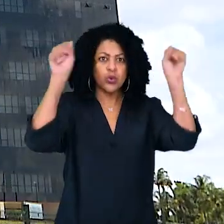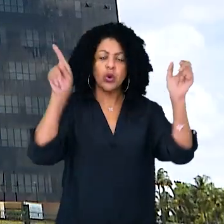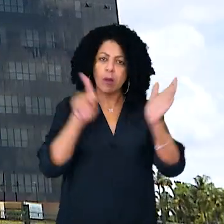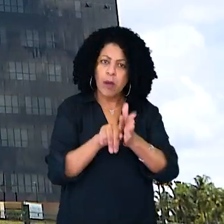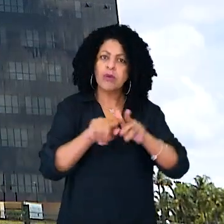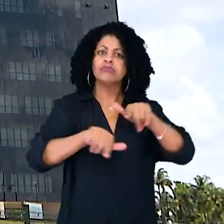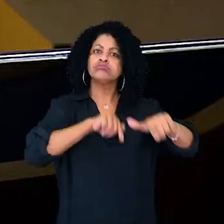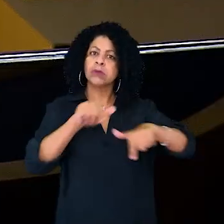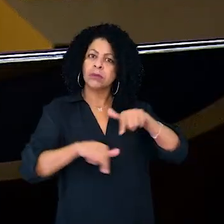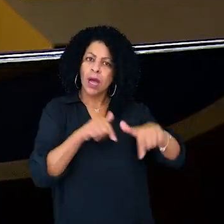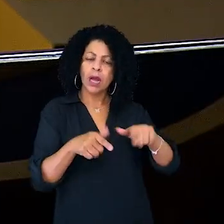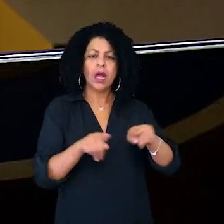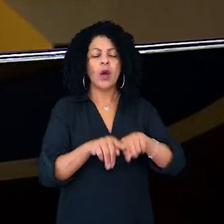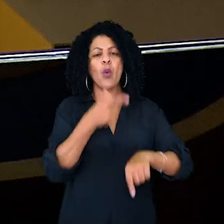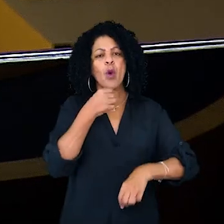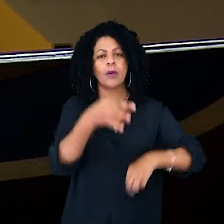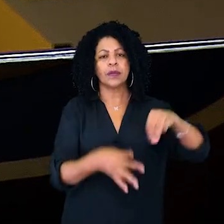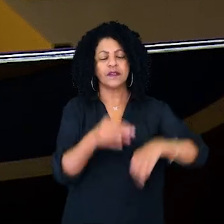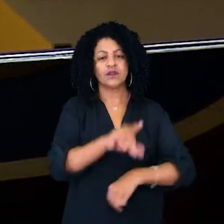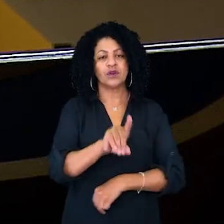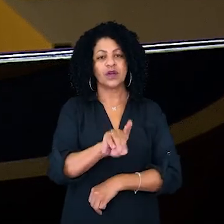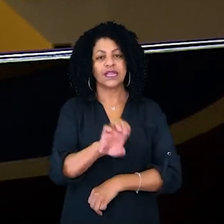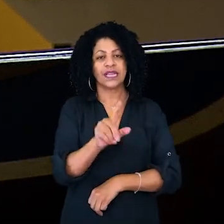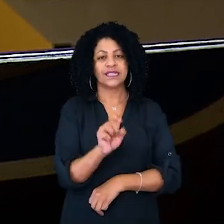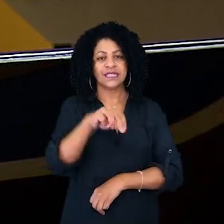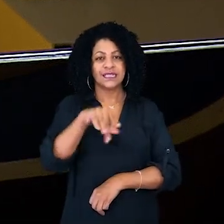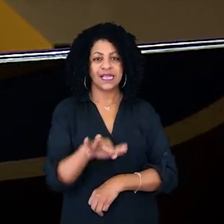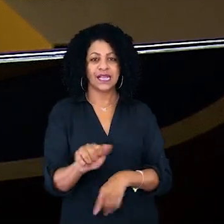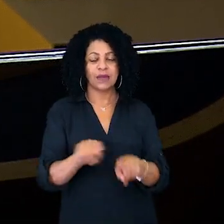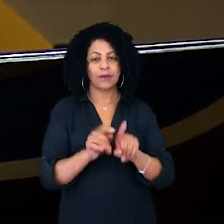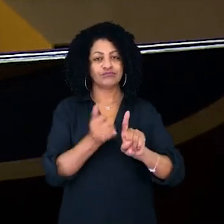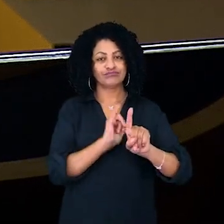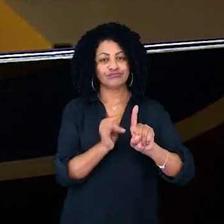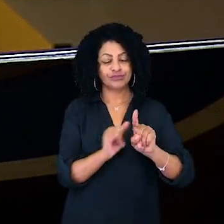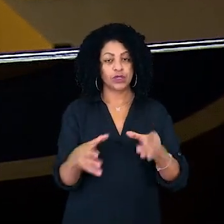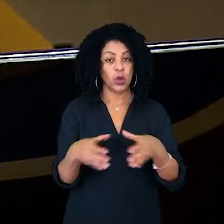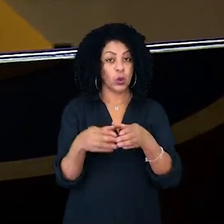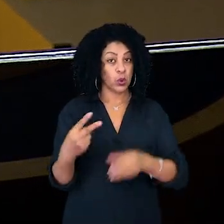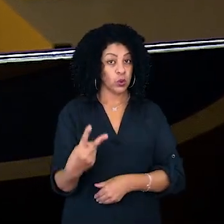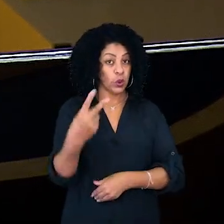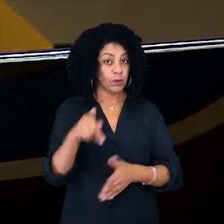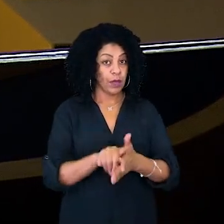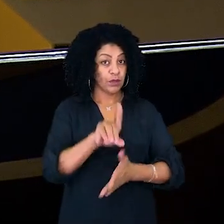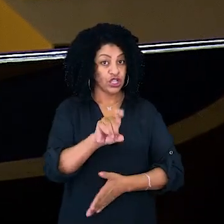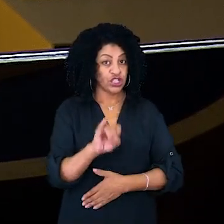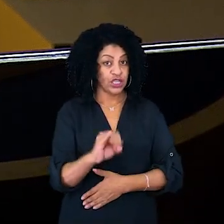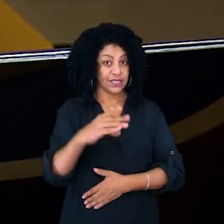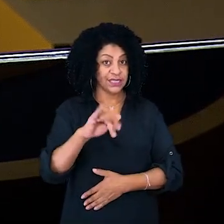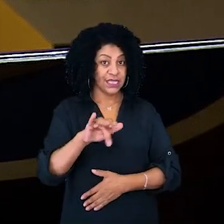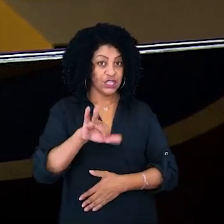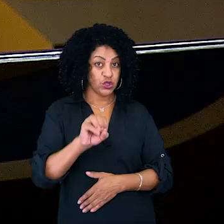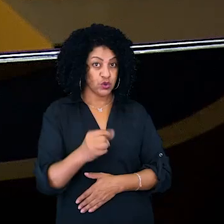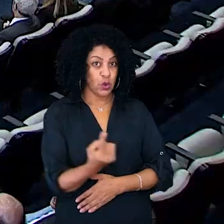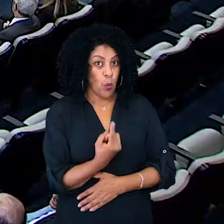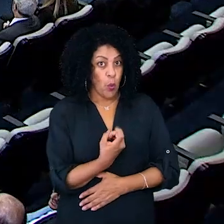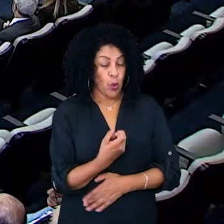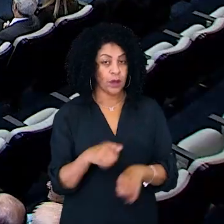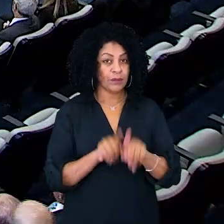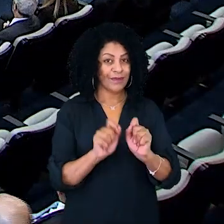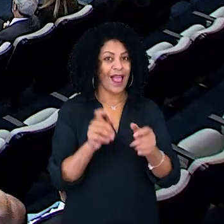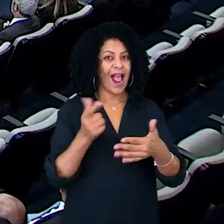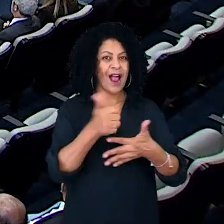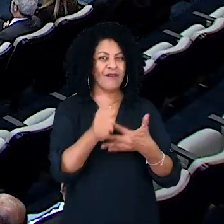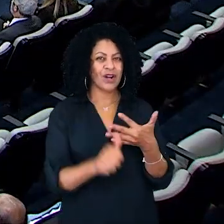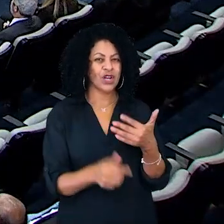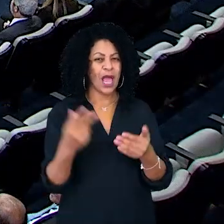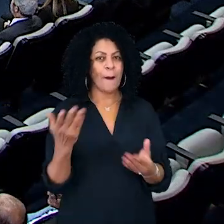Superior do Trabalho. O ministro Dezena da Silva, relator do caso na seção 2 de dissídios individuais, avaliou